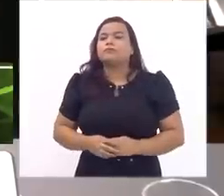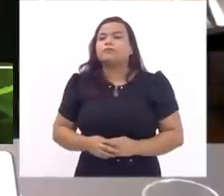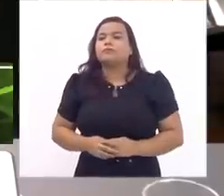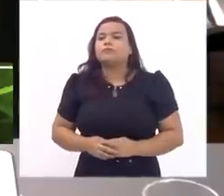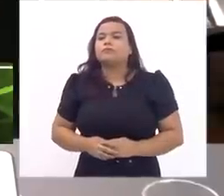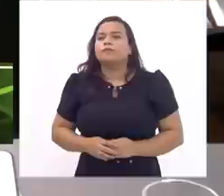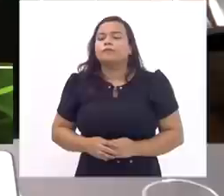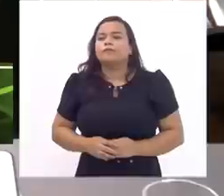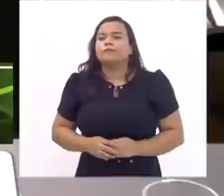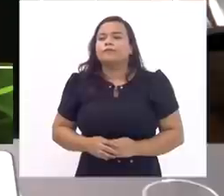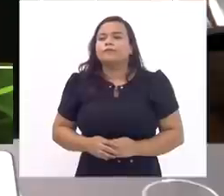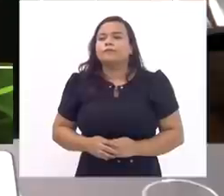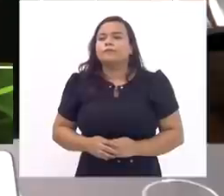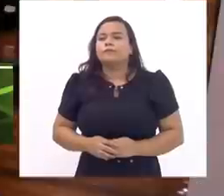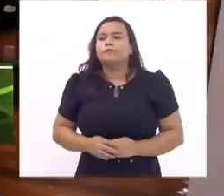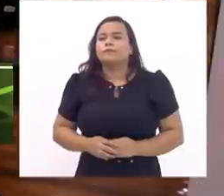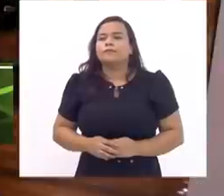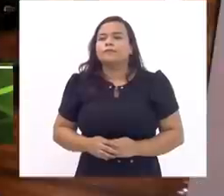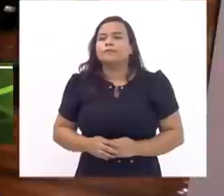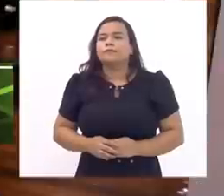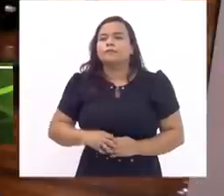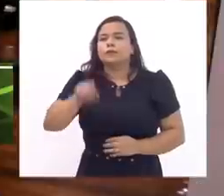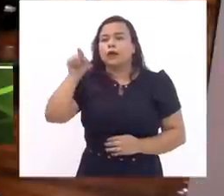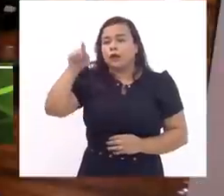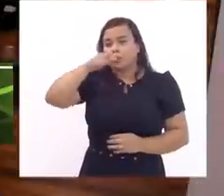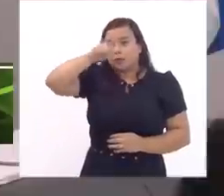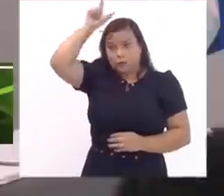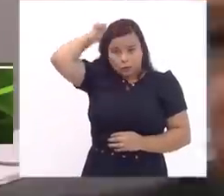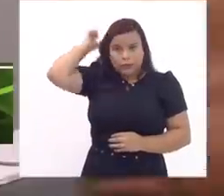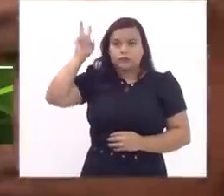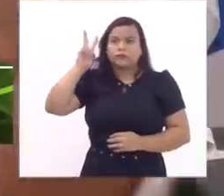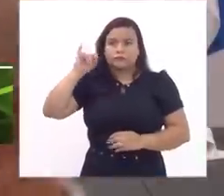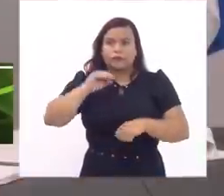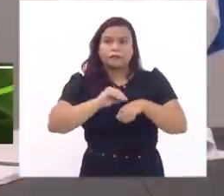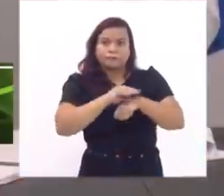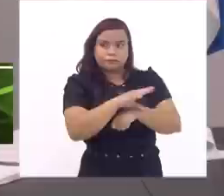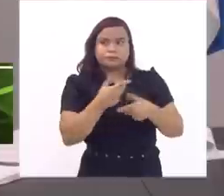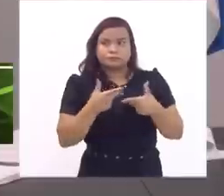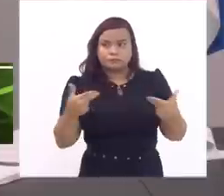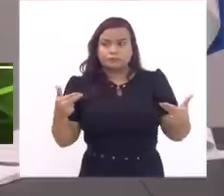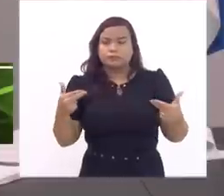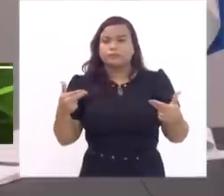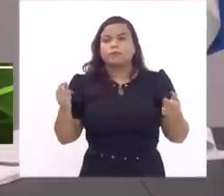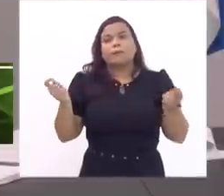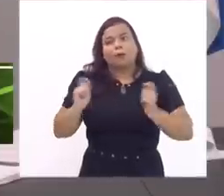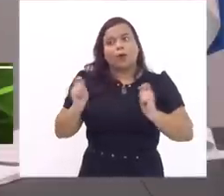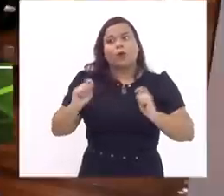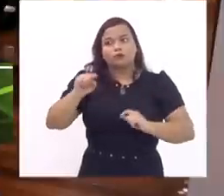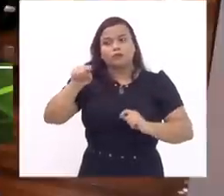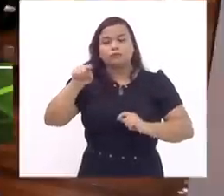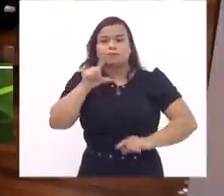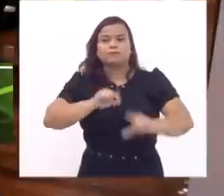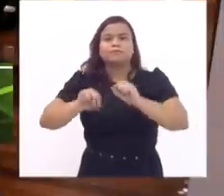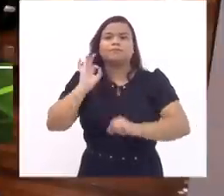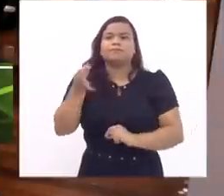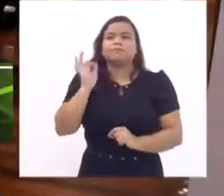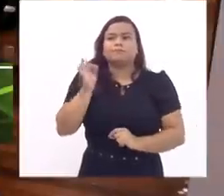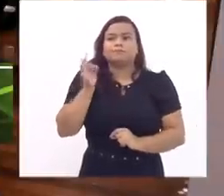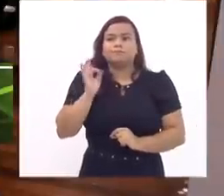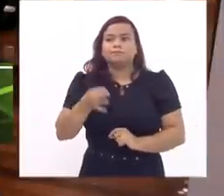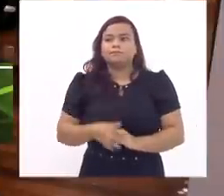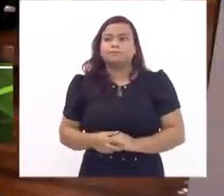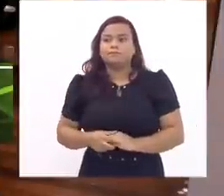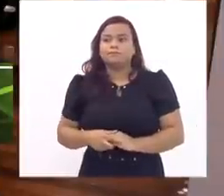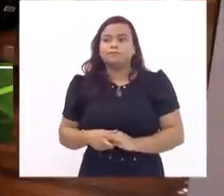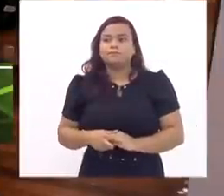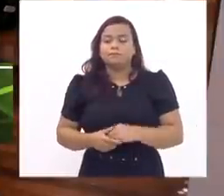Deputado Márcio. O Luiz vai encaminhar uma questão ali. Pode ser essa saída, Márcio?